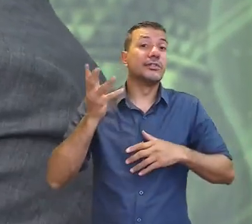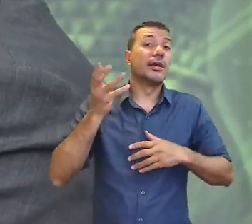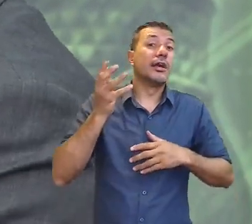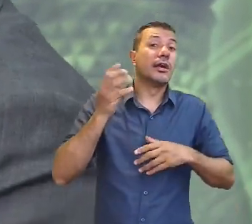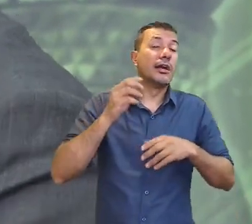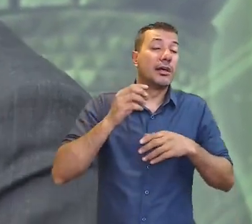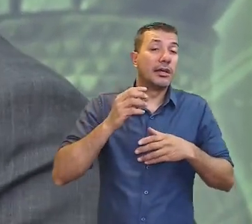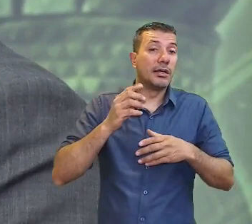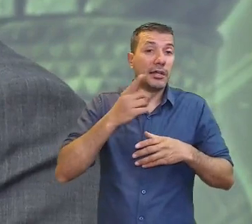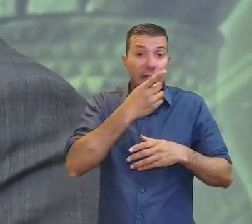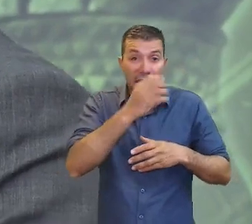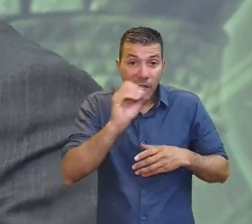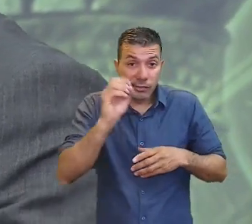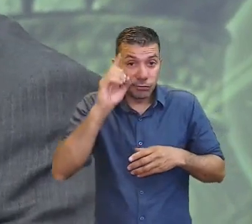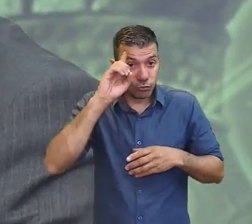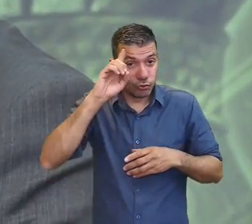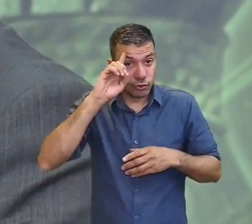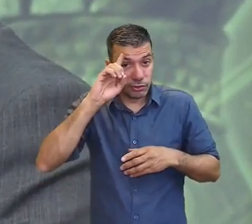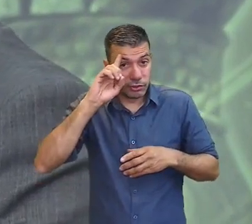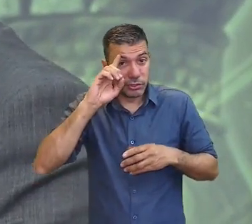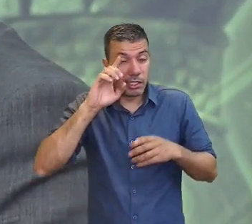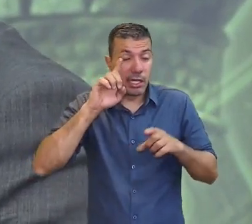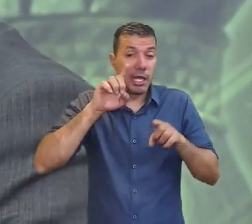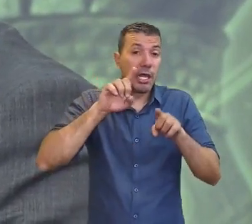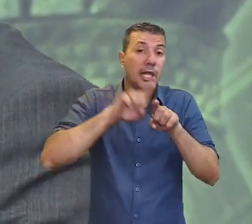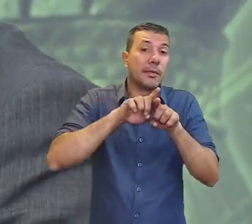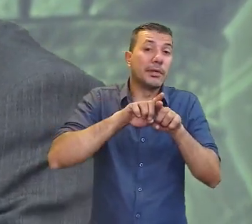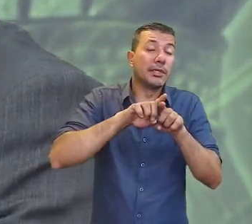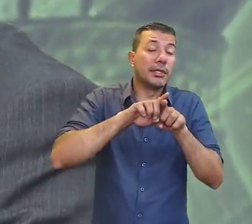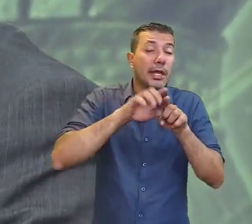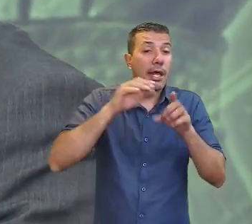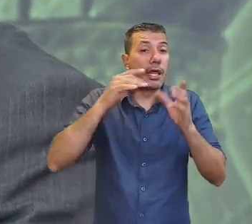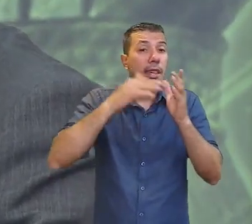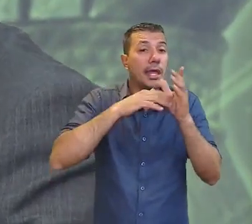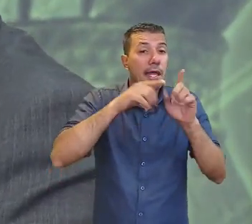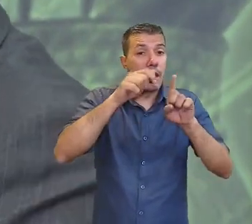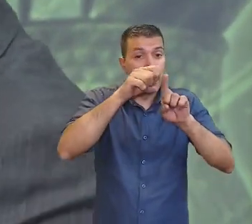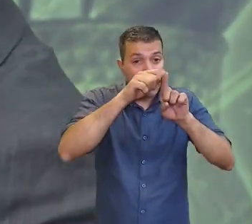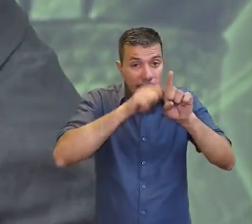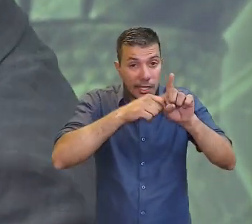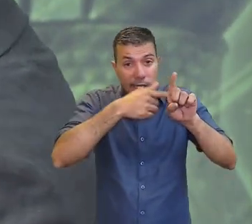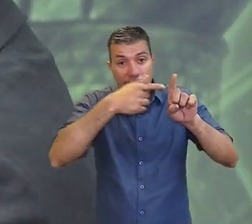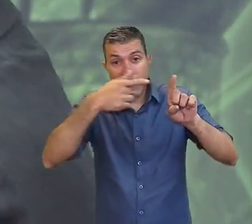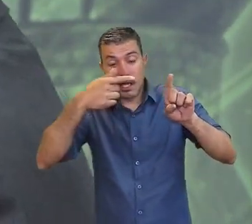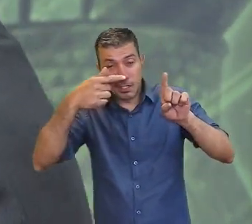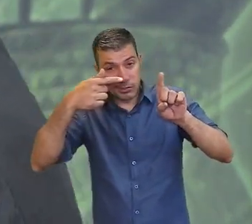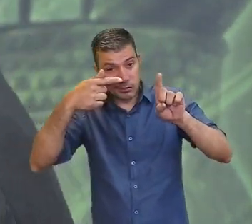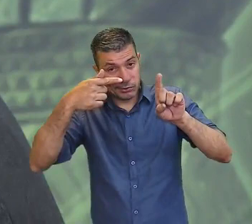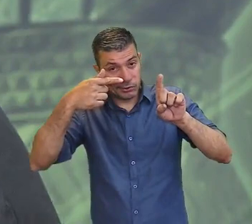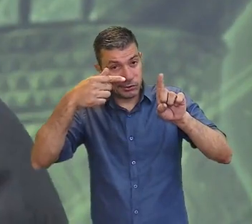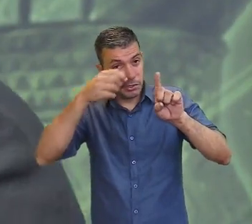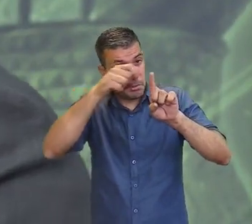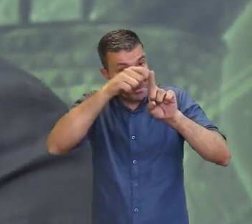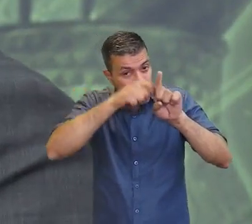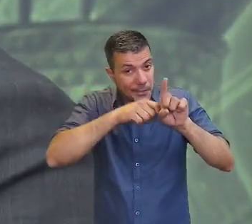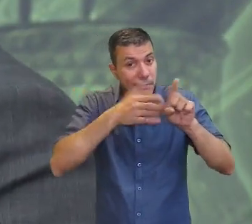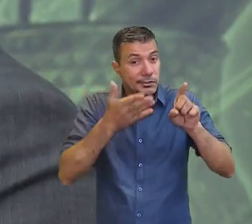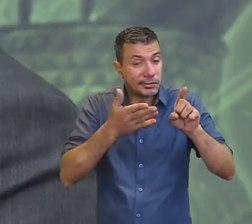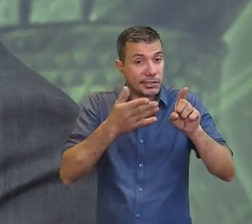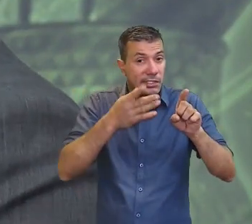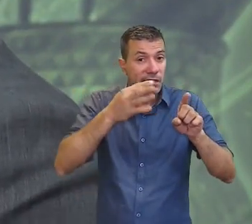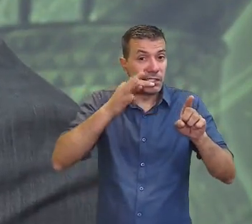exatamente no décimo dia do sétimo mês, que em hebraico o sétimo mês era exatamente o mês de Tizi,